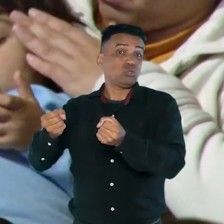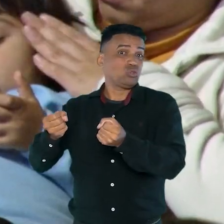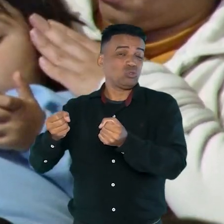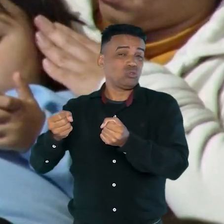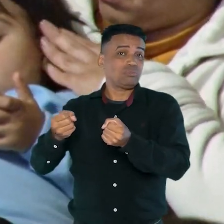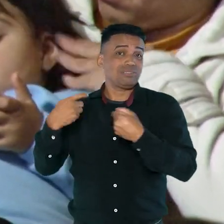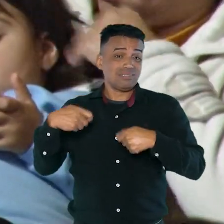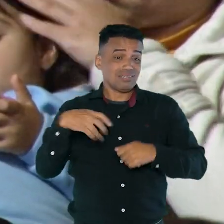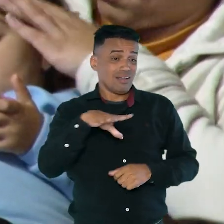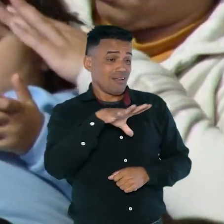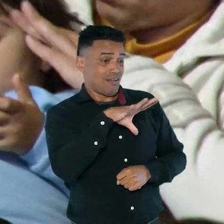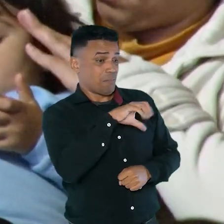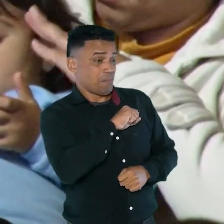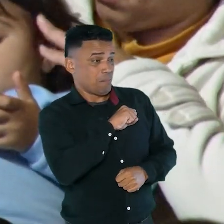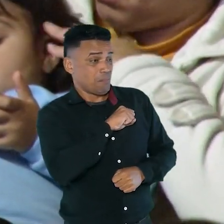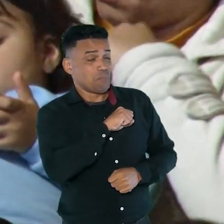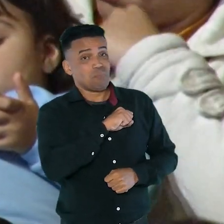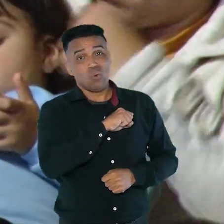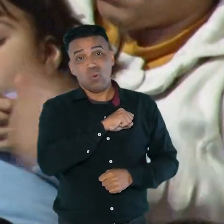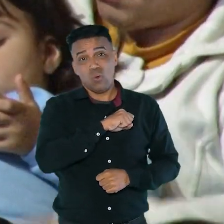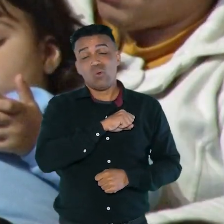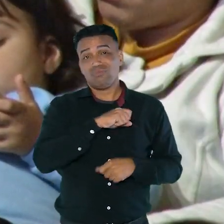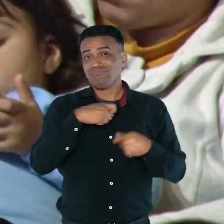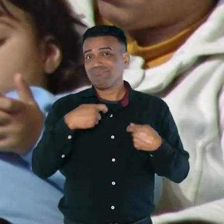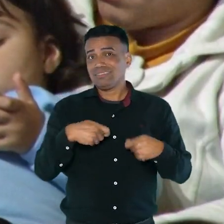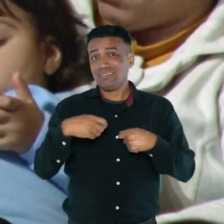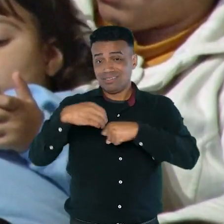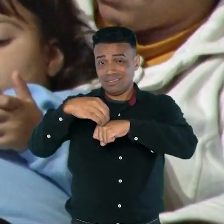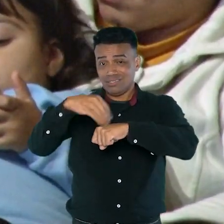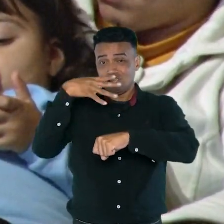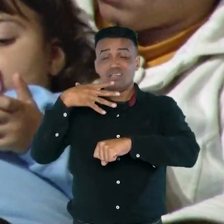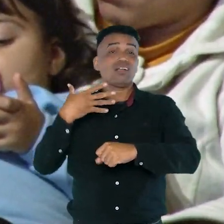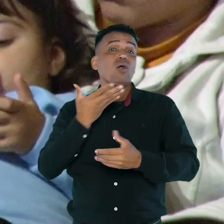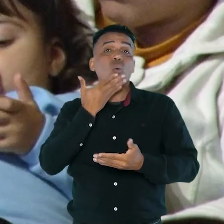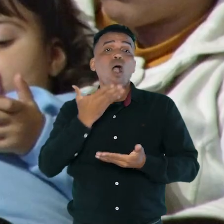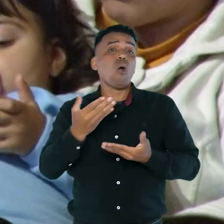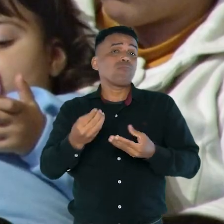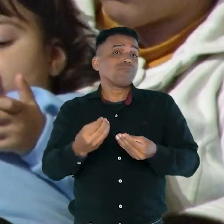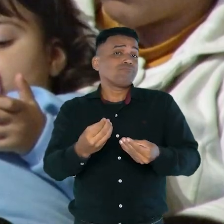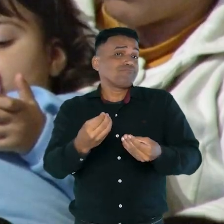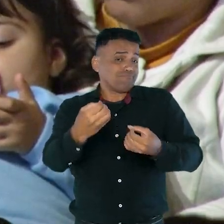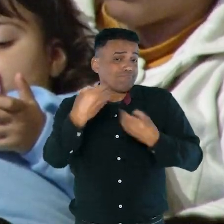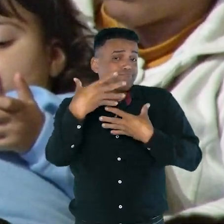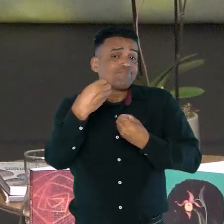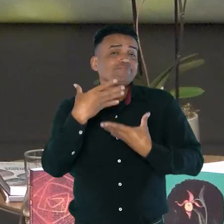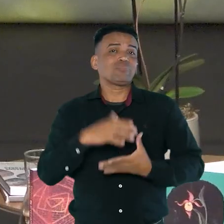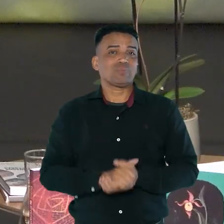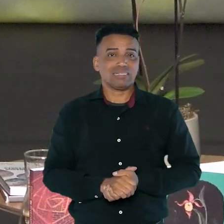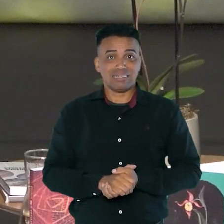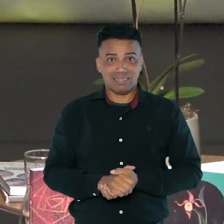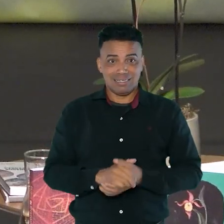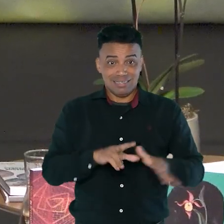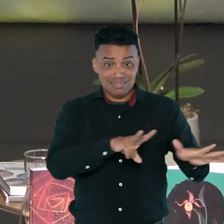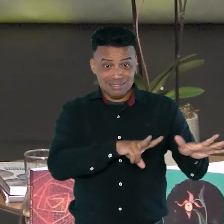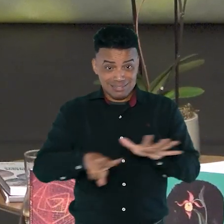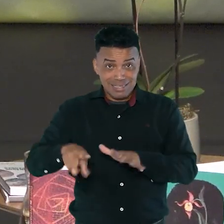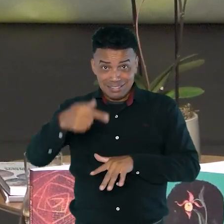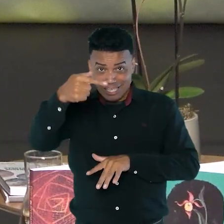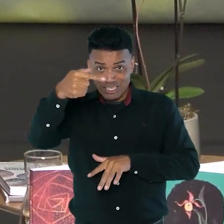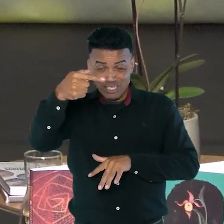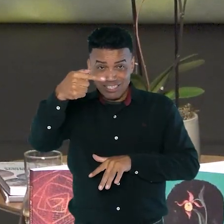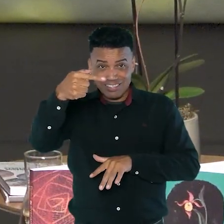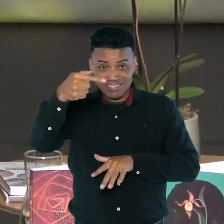Tem que ser por amor, ou tem que ser alguma coisa desse tipo. Johnny é um rapaz pardo com aproximadamente 30 anos. 7 dias? Você quer que